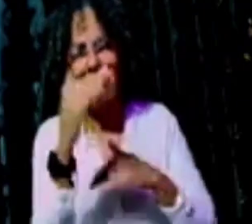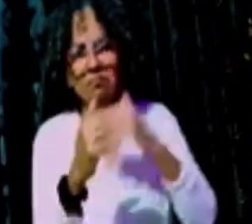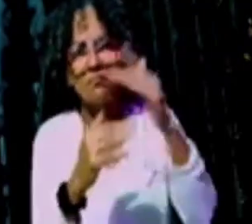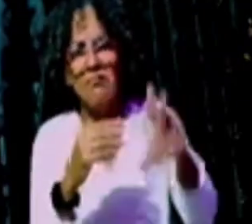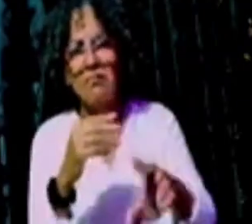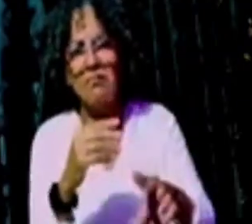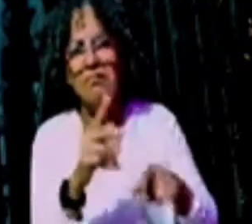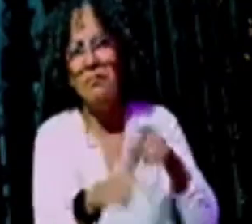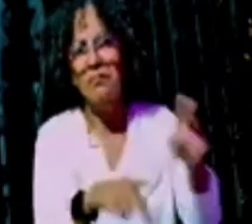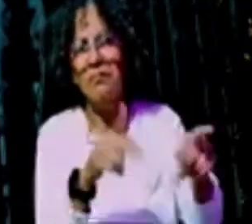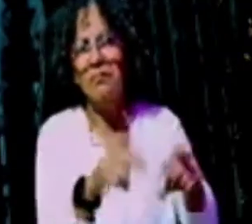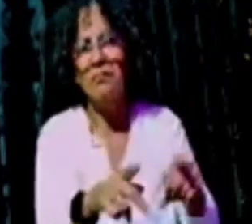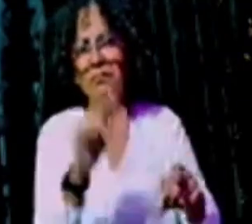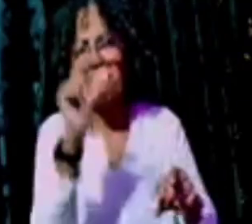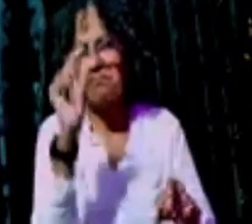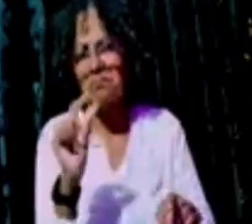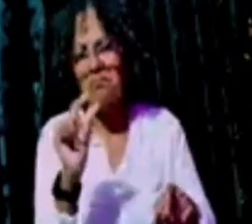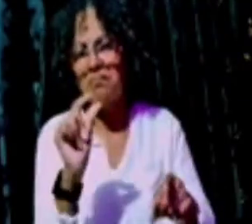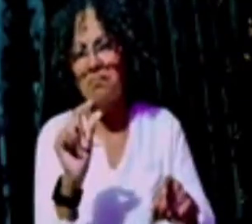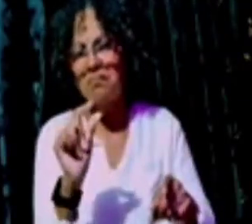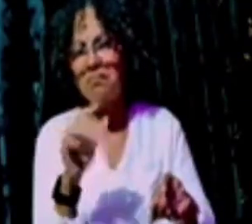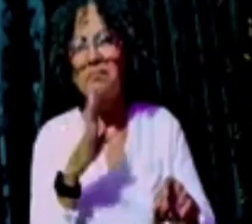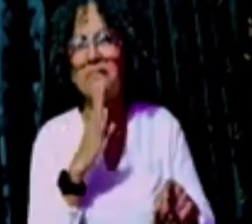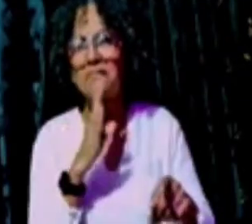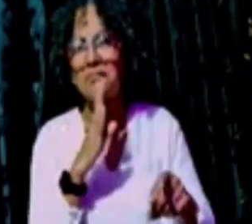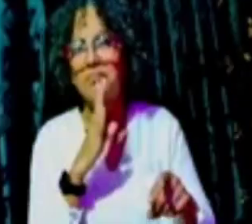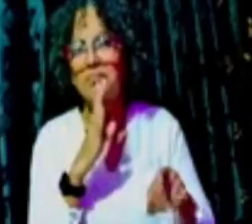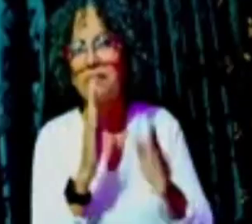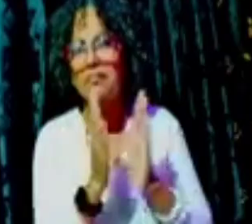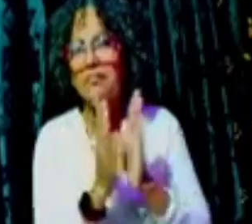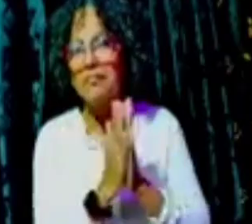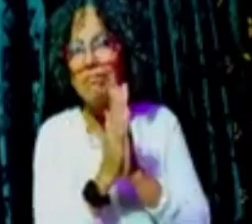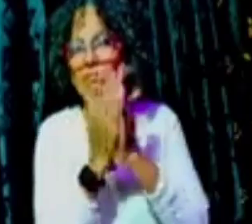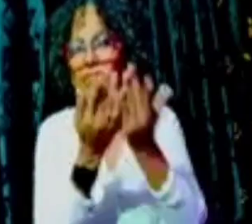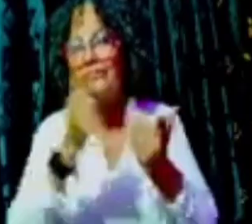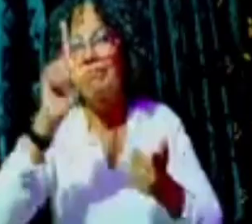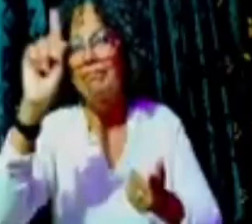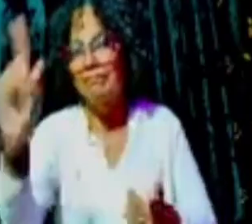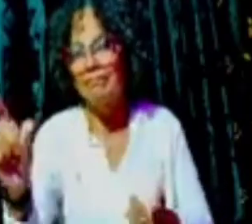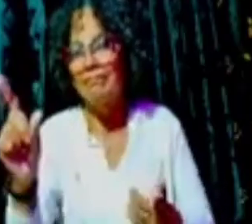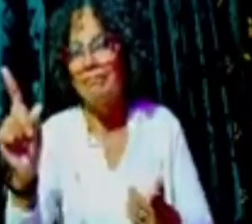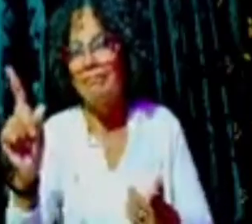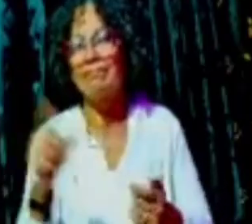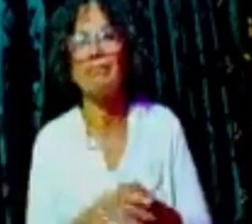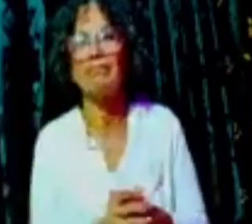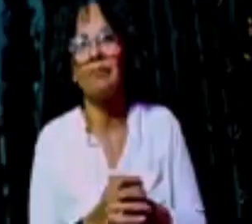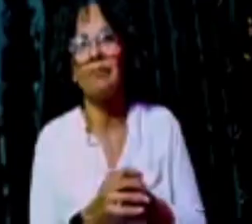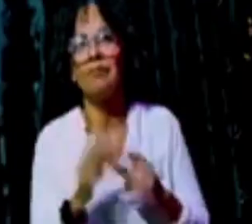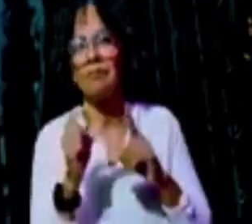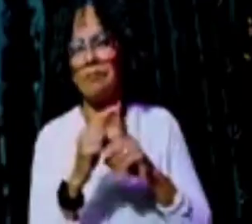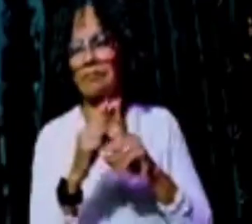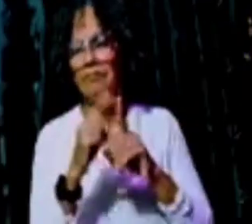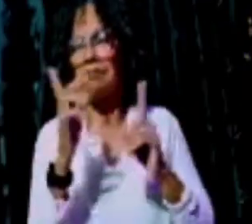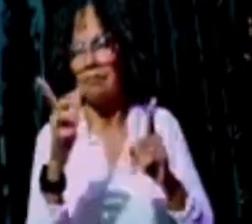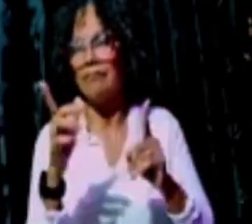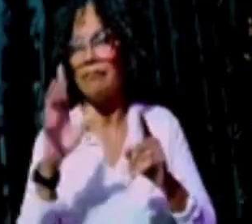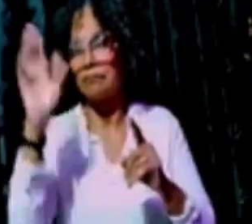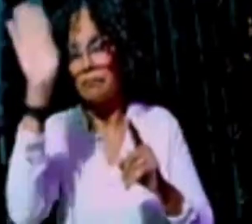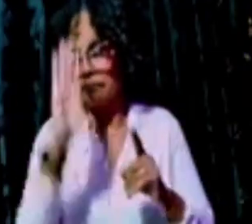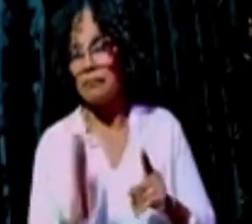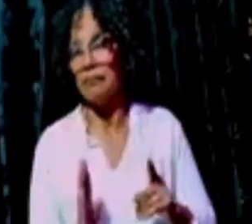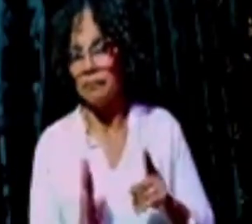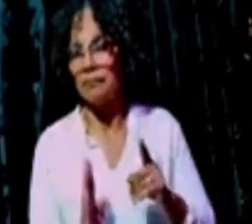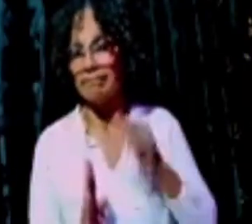população menos alcançados pelo evangelho. Os surdos. No Brasil. Né? Tem até um vídeo na internet